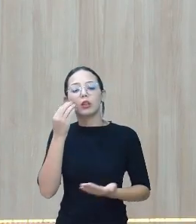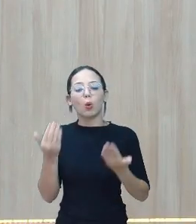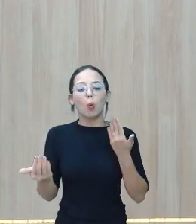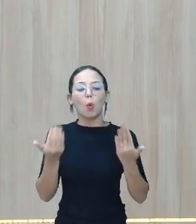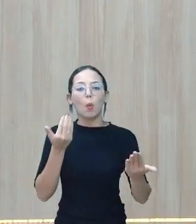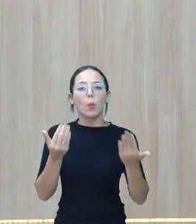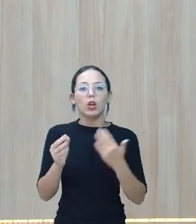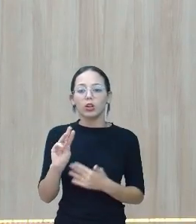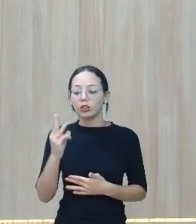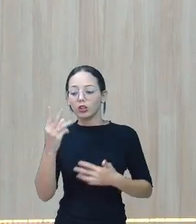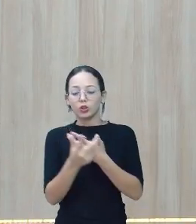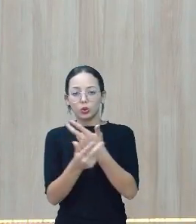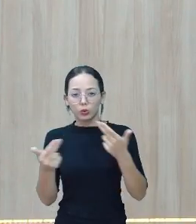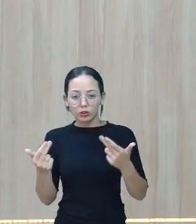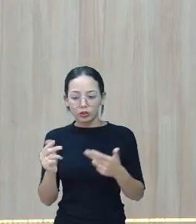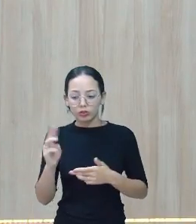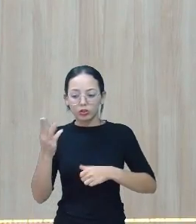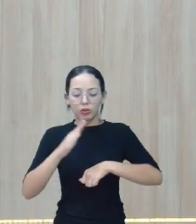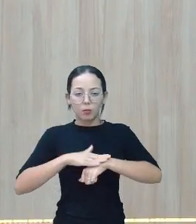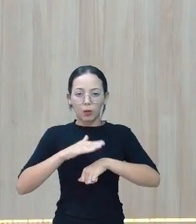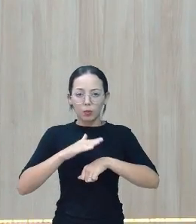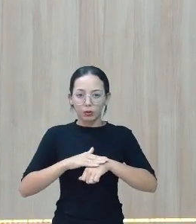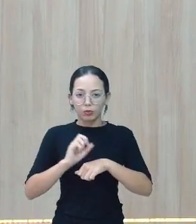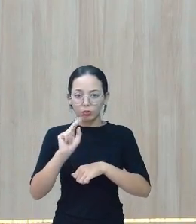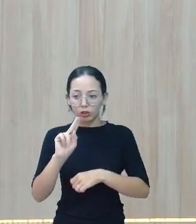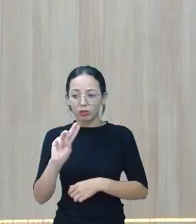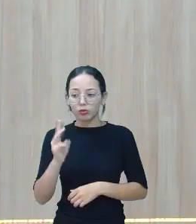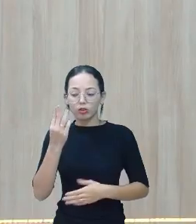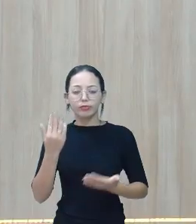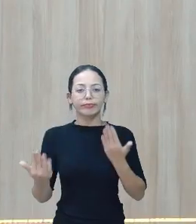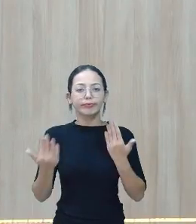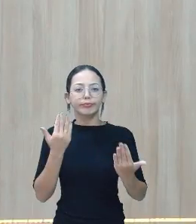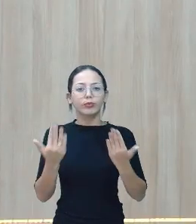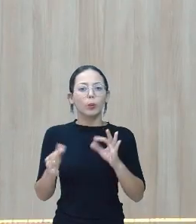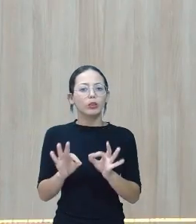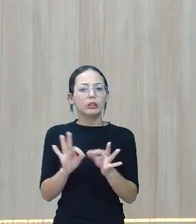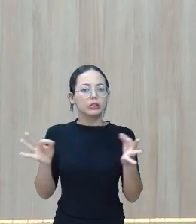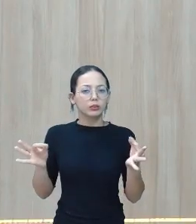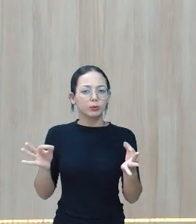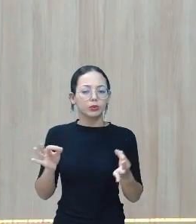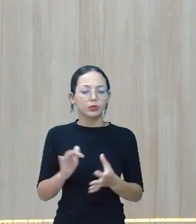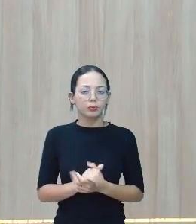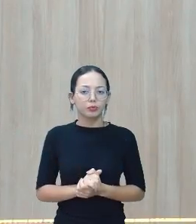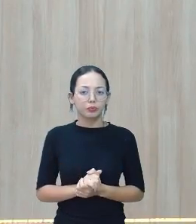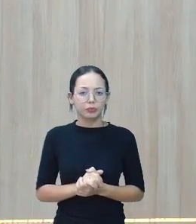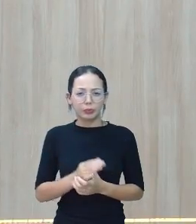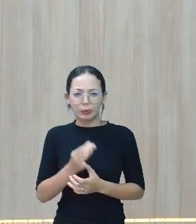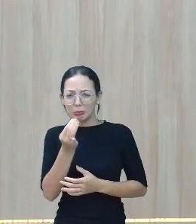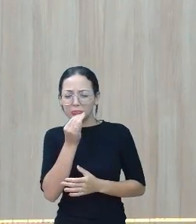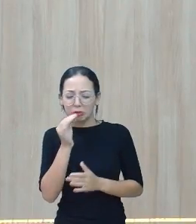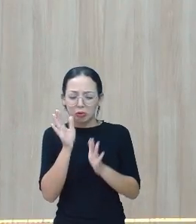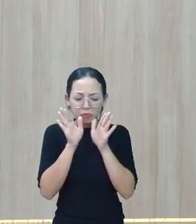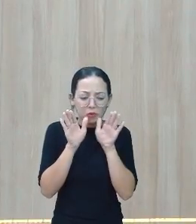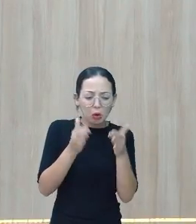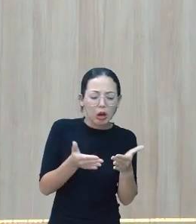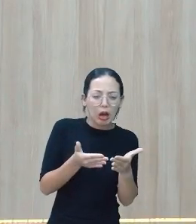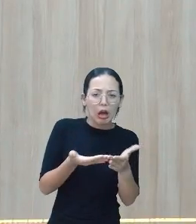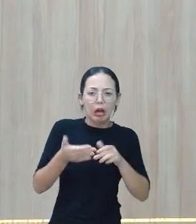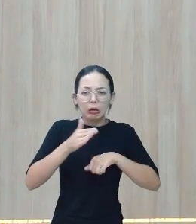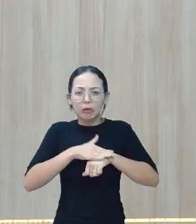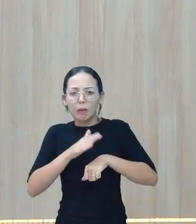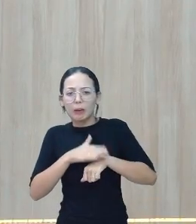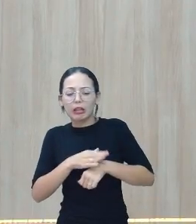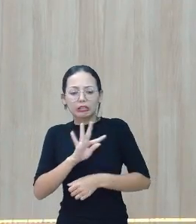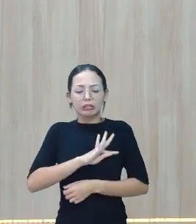comparar três coisas, três situações, três elementos, de modo simples, tá certo? Eu não vou dar muita ênfase às